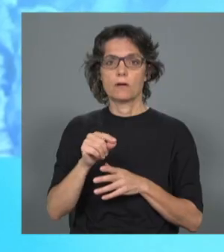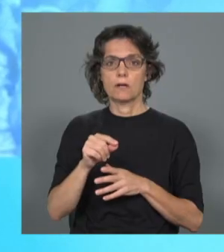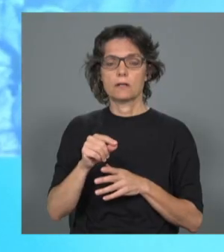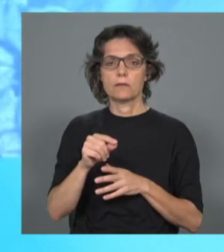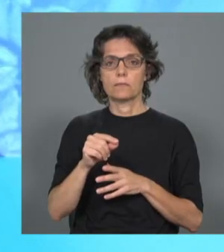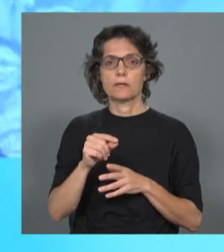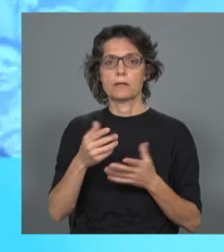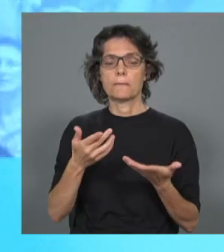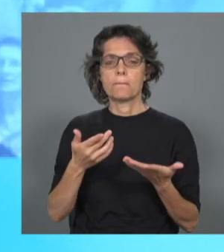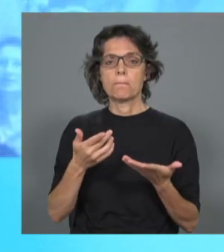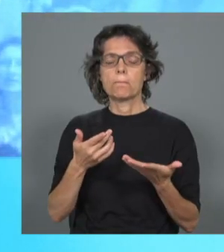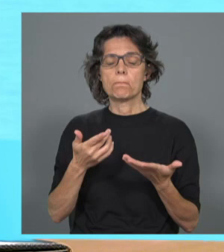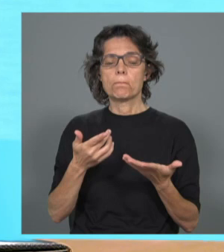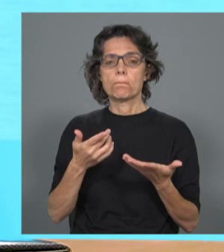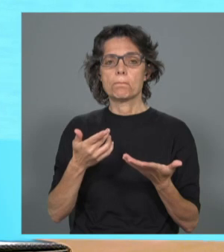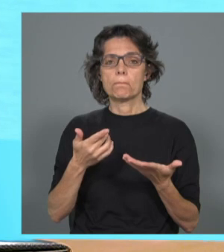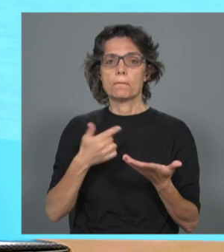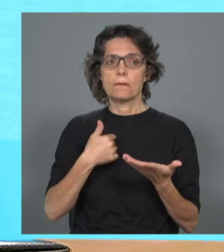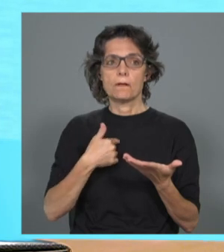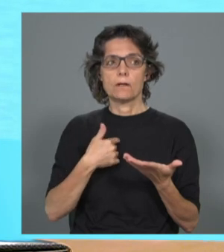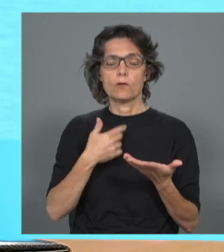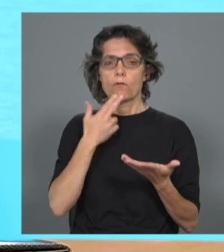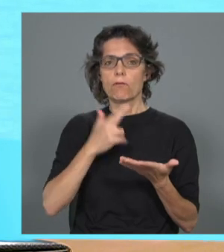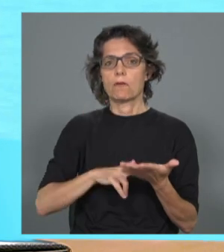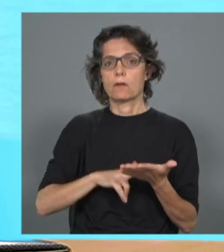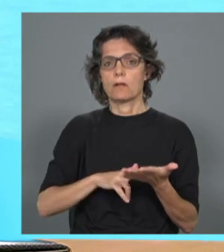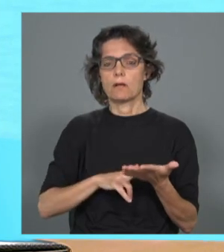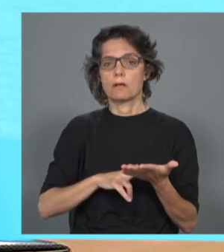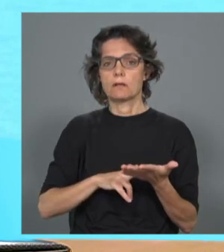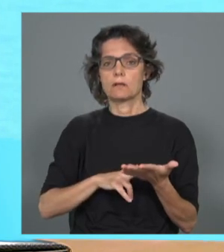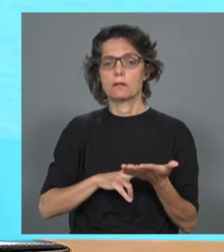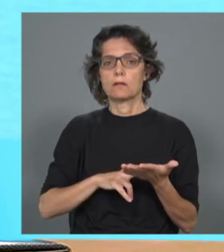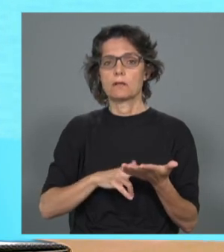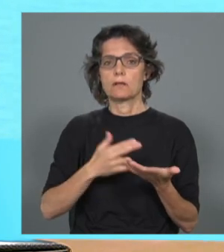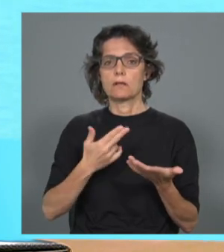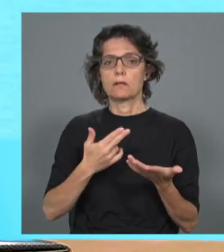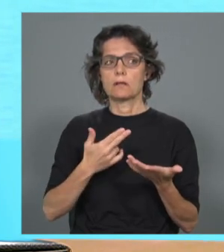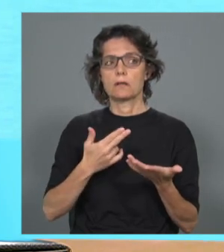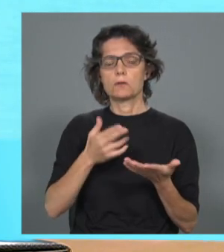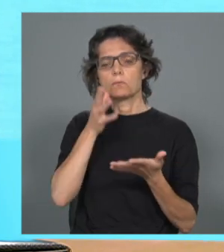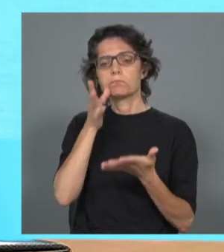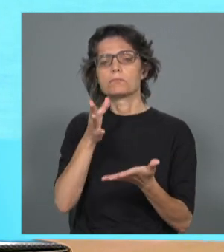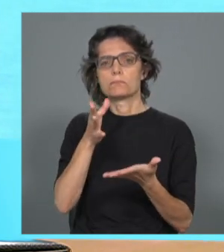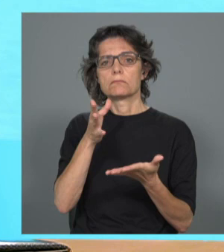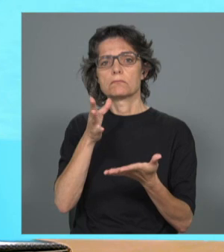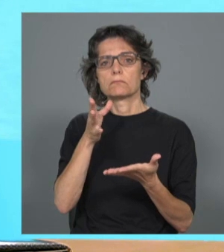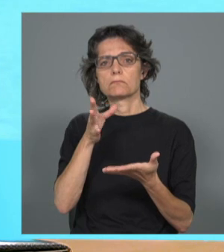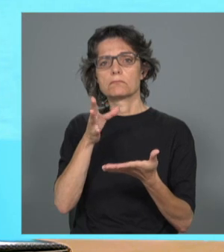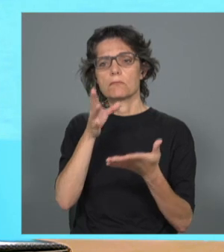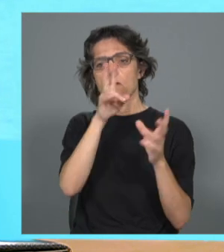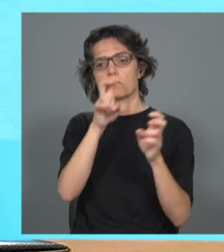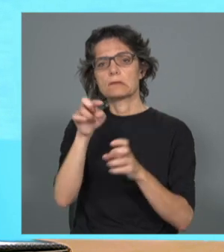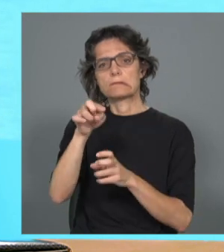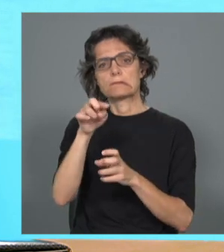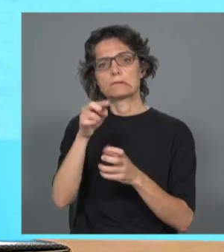franciscano. Exatamente. Não, e como alguém que bastante atento a algumas destas problemáticas dos dias de hoje,